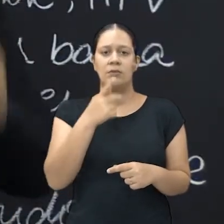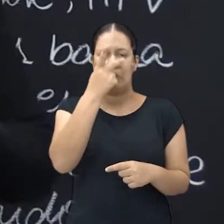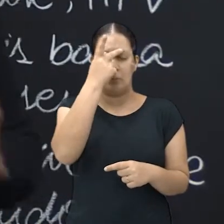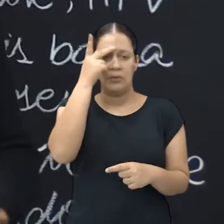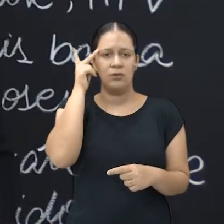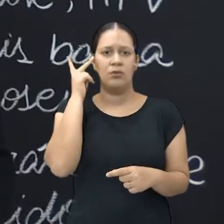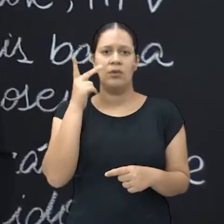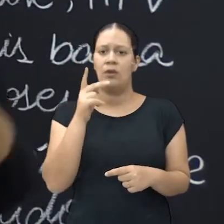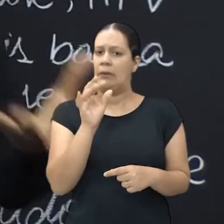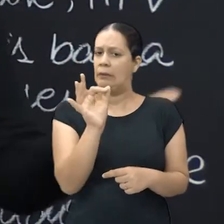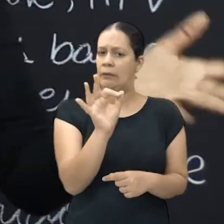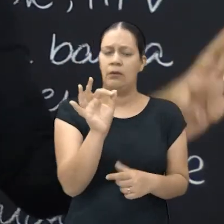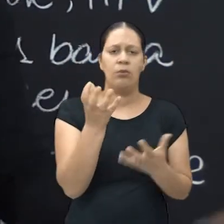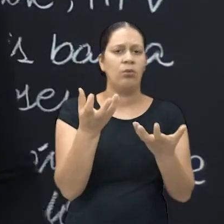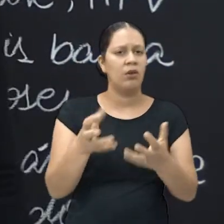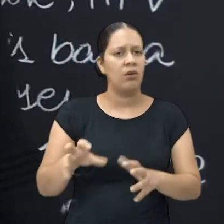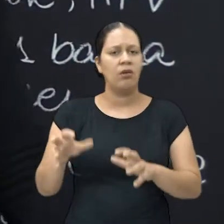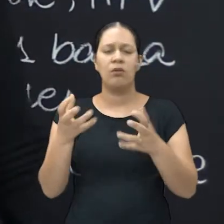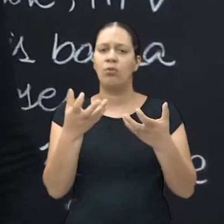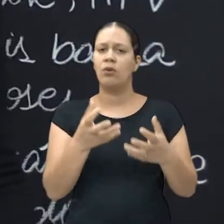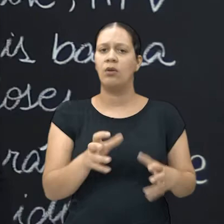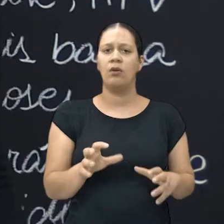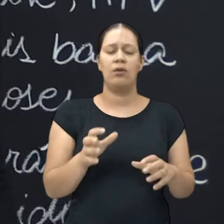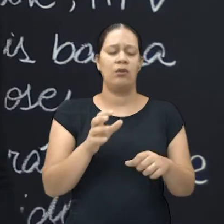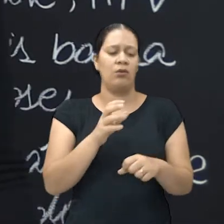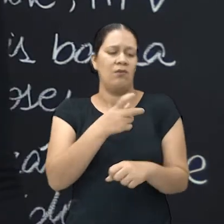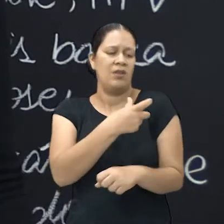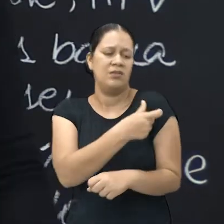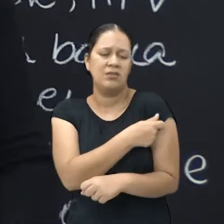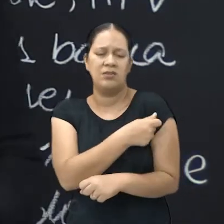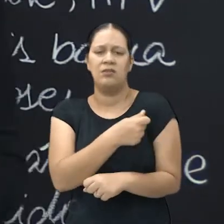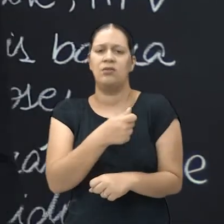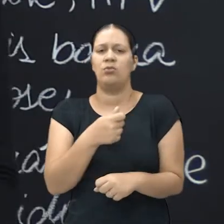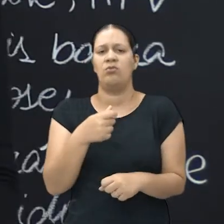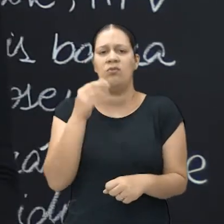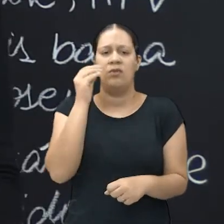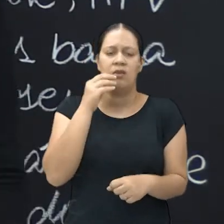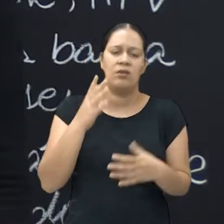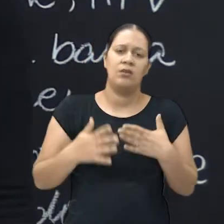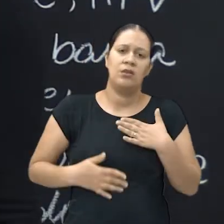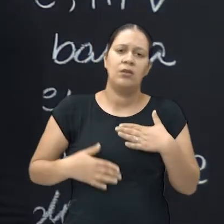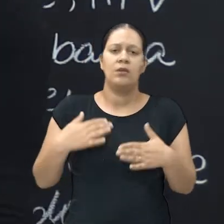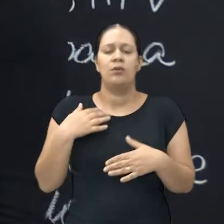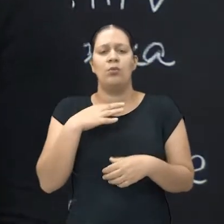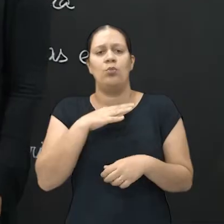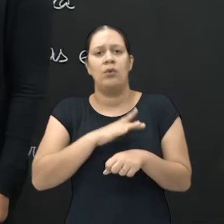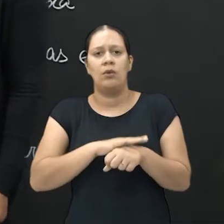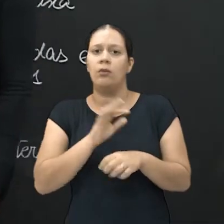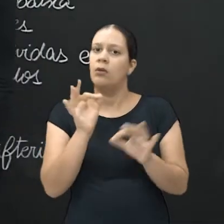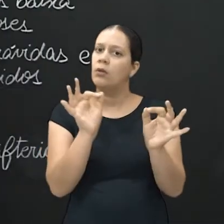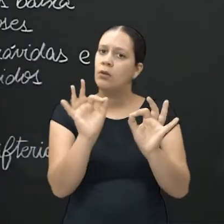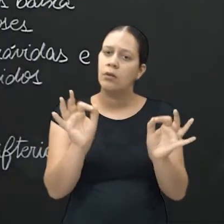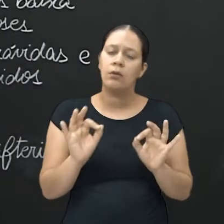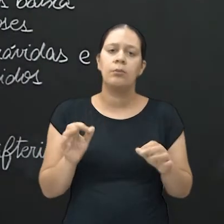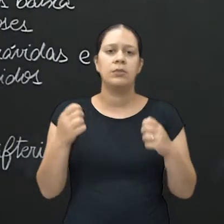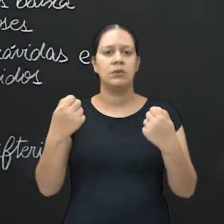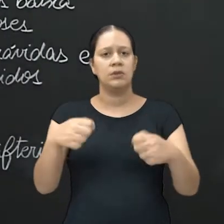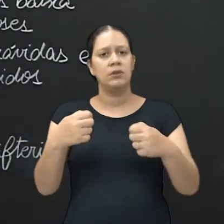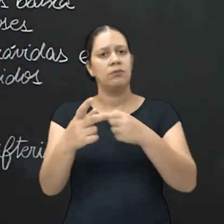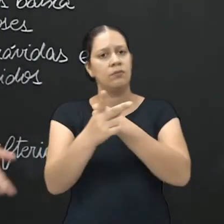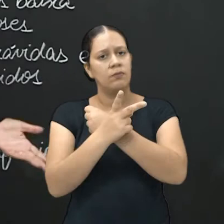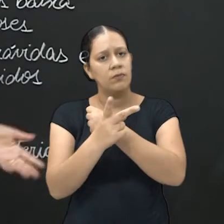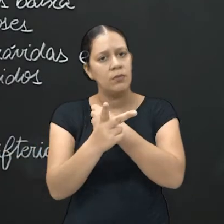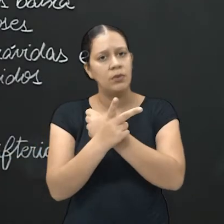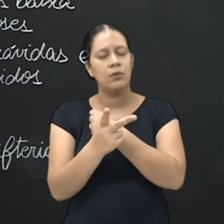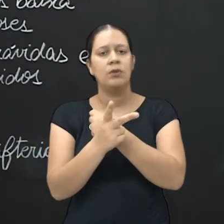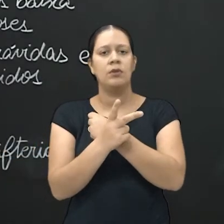e eu não vou mais tomar vacina. Não, não vá por esse caminho. É uma medida de prevenção. Então, exemplos de